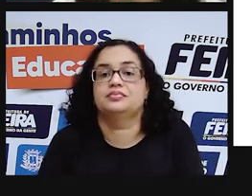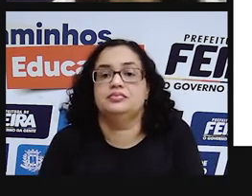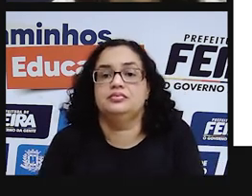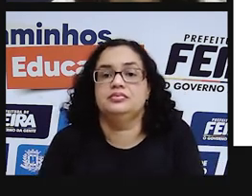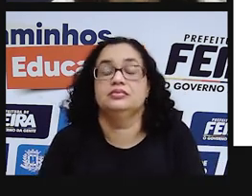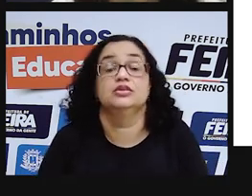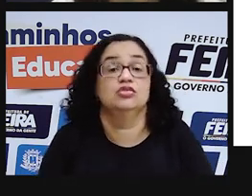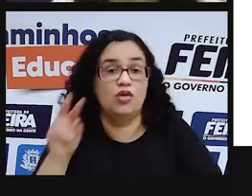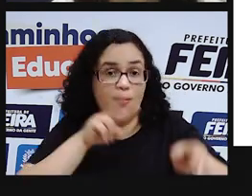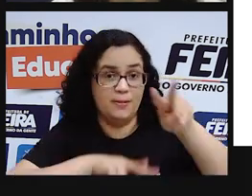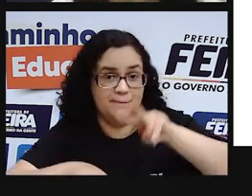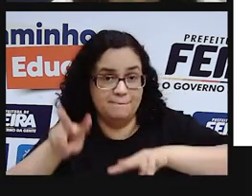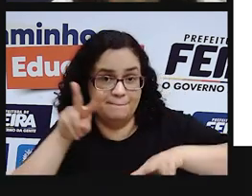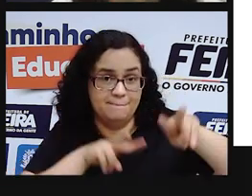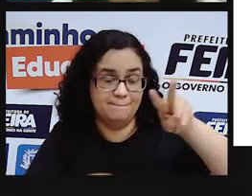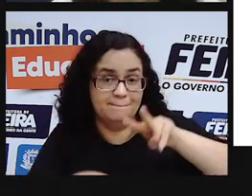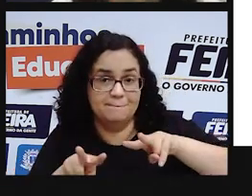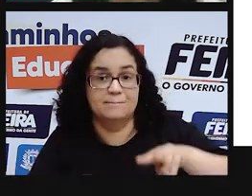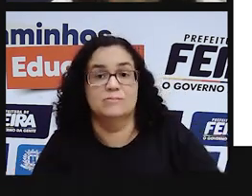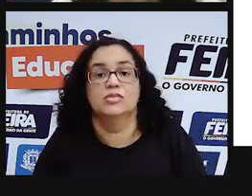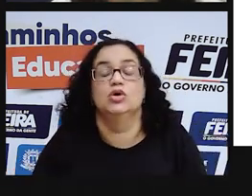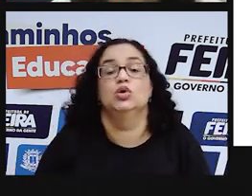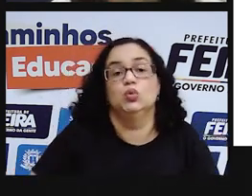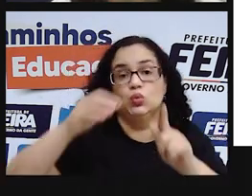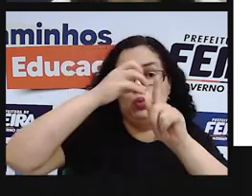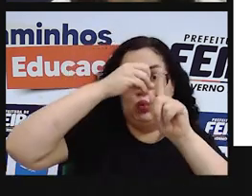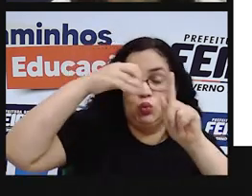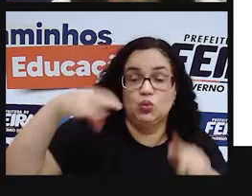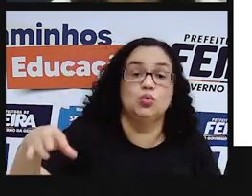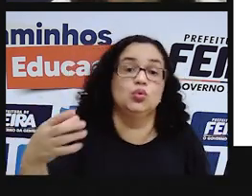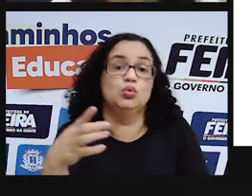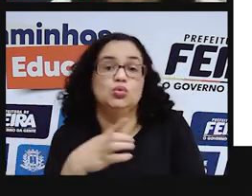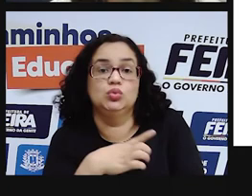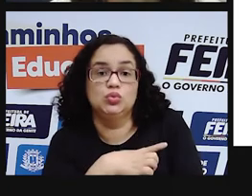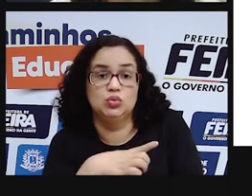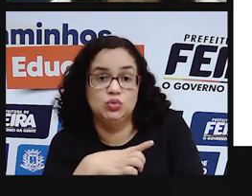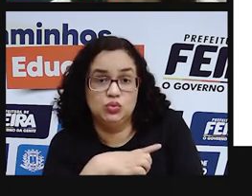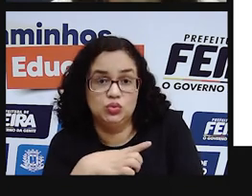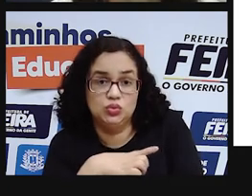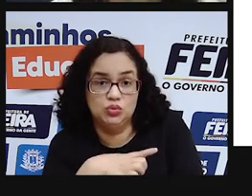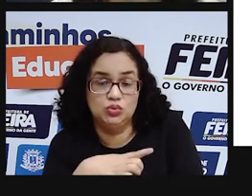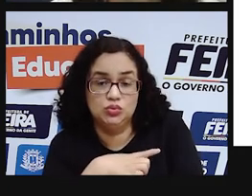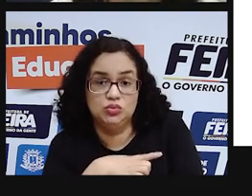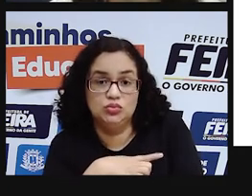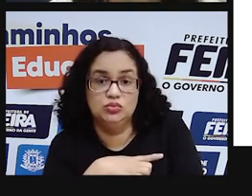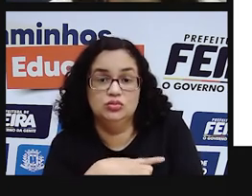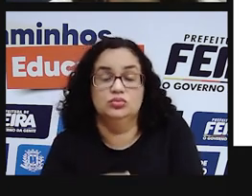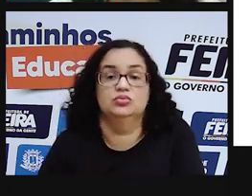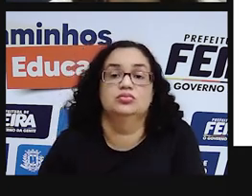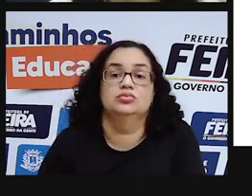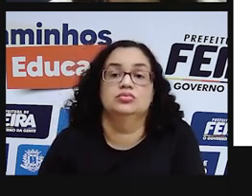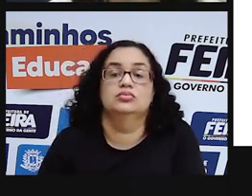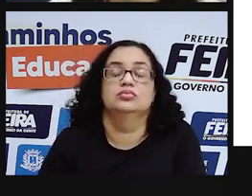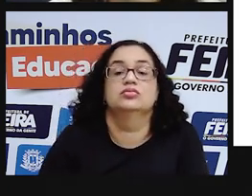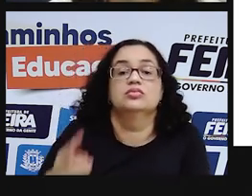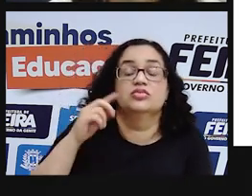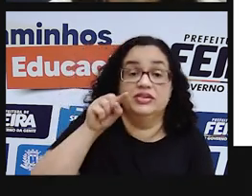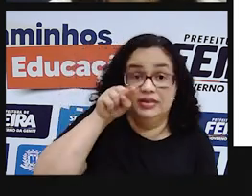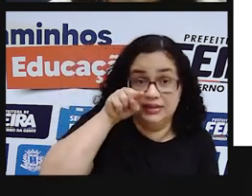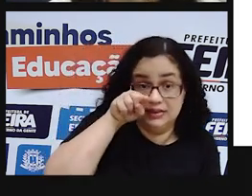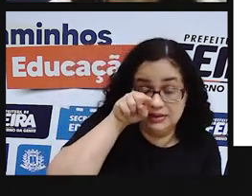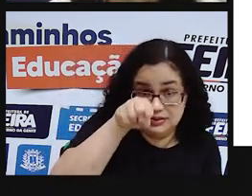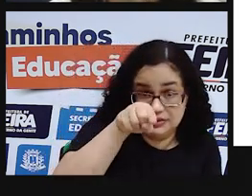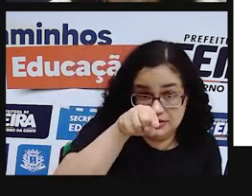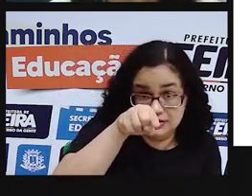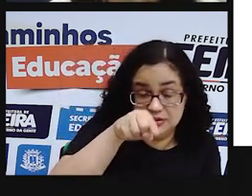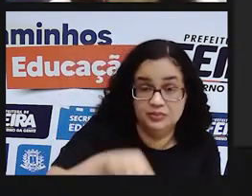e a gente observa aqui as opções que o Google disponibiliza né a partir do que a gente digitou e a gente vai clicar